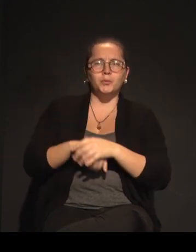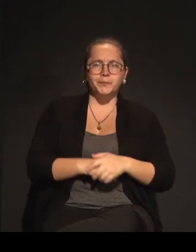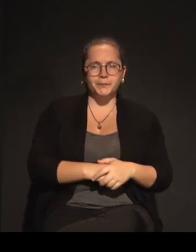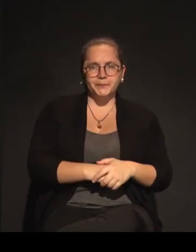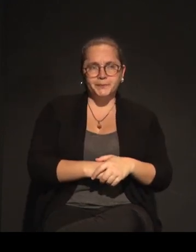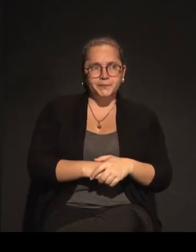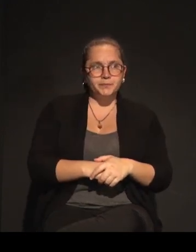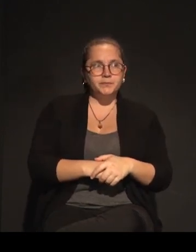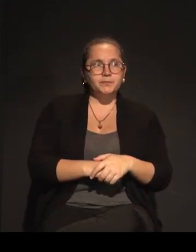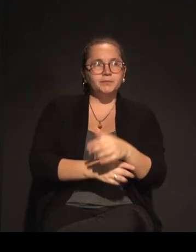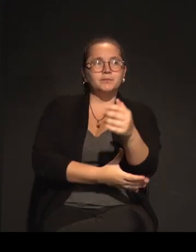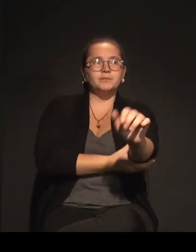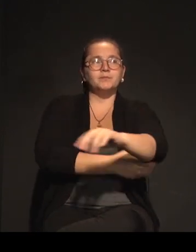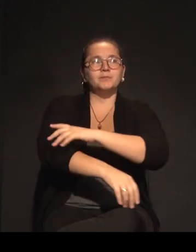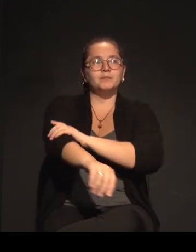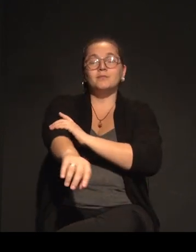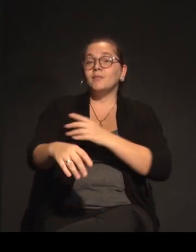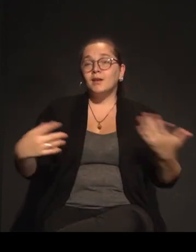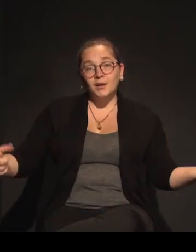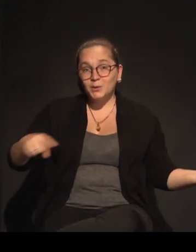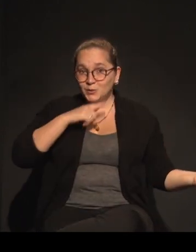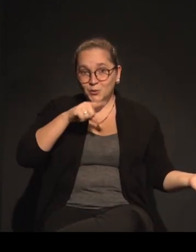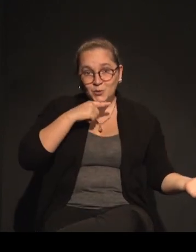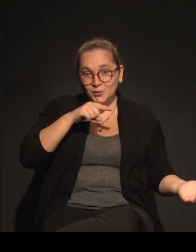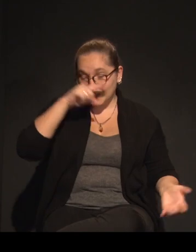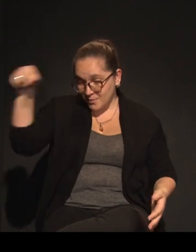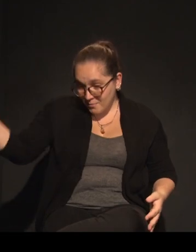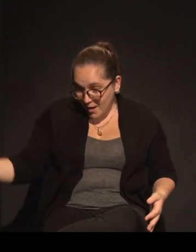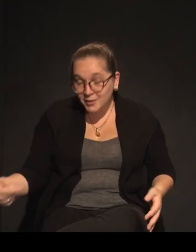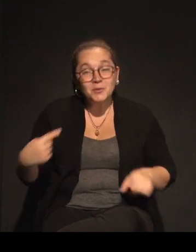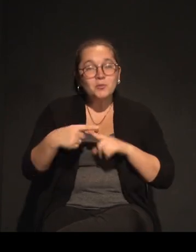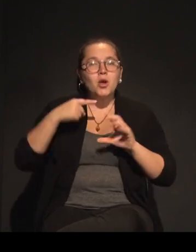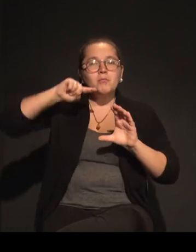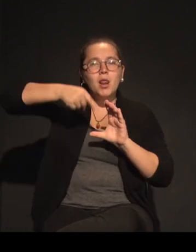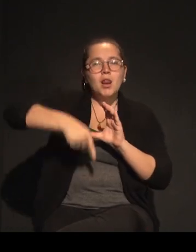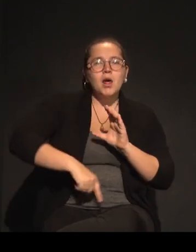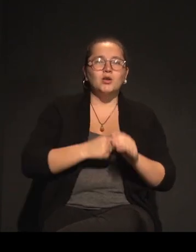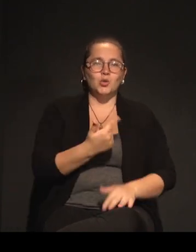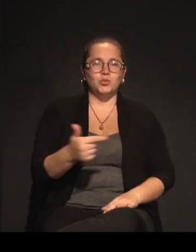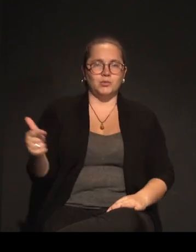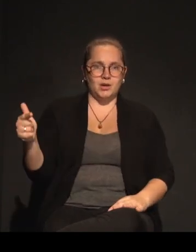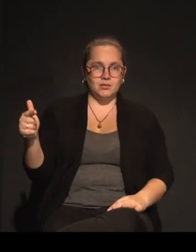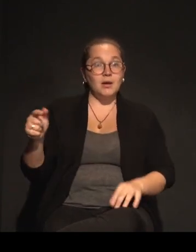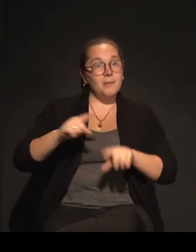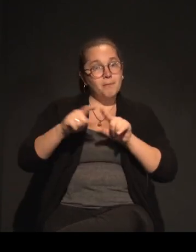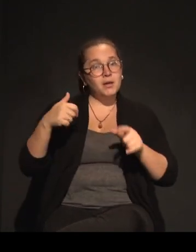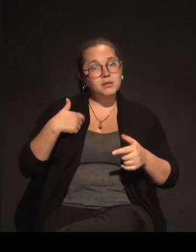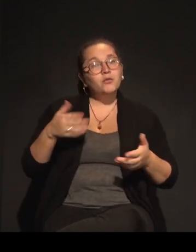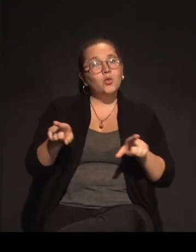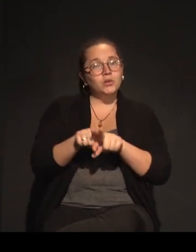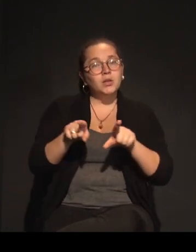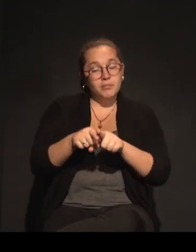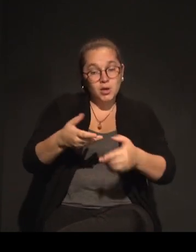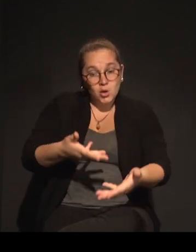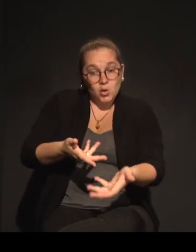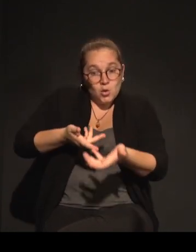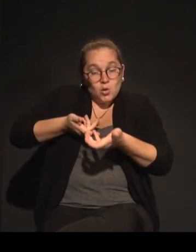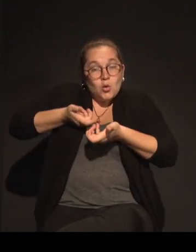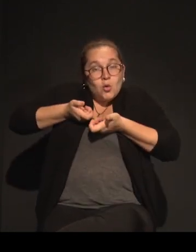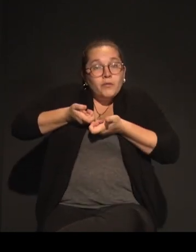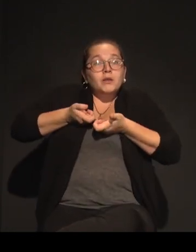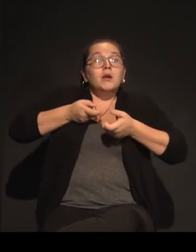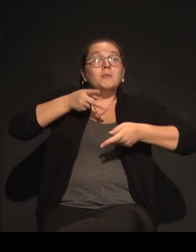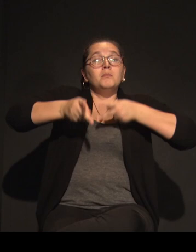não dá para eu descer aqui porque não tem buraco mas eu vou convidar os povos que